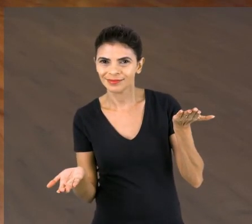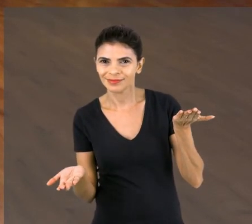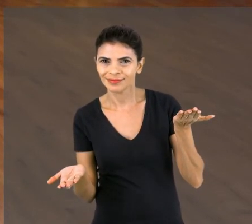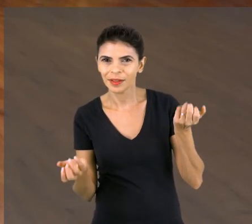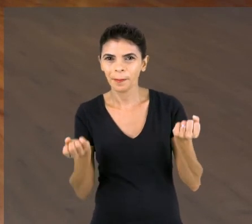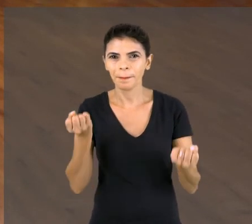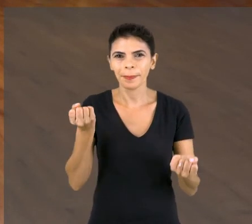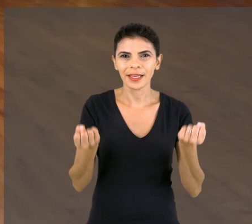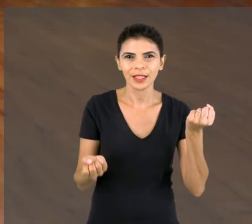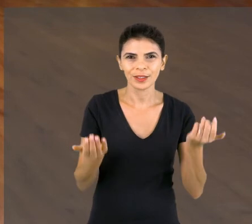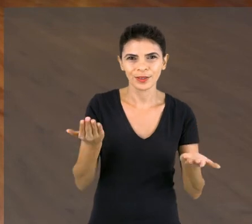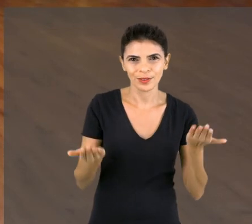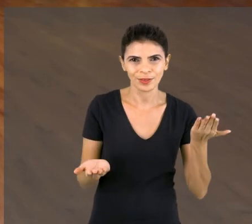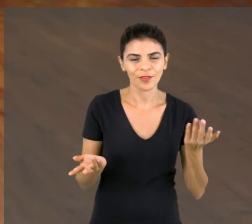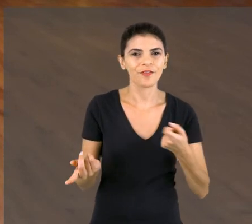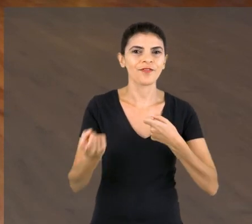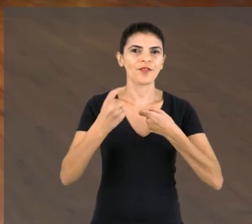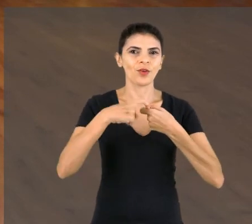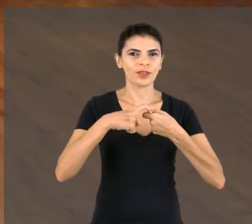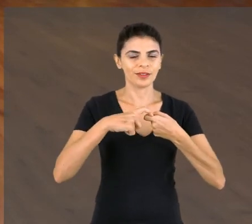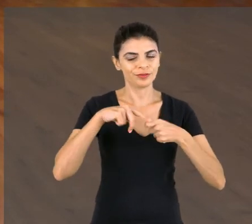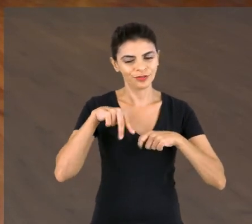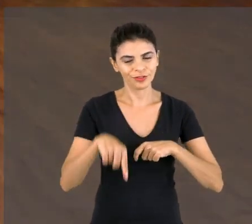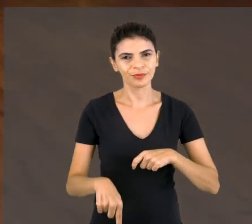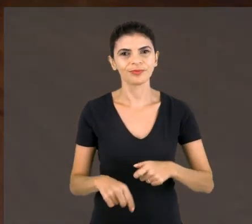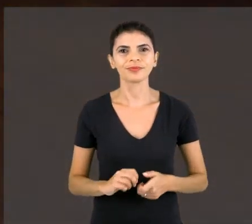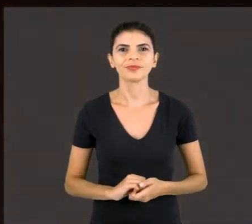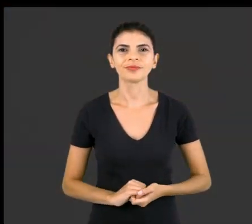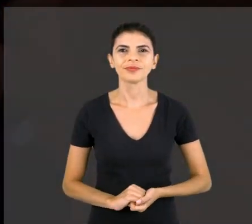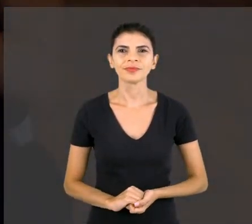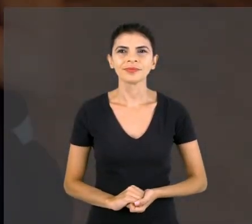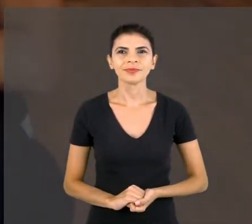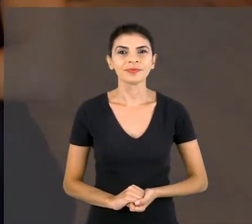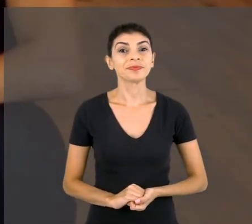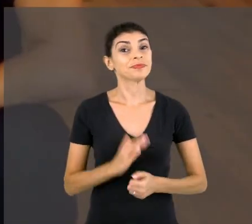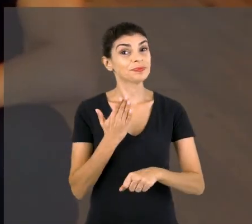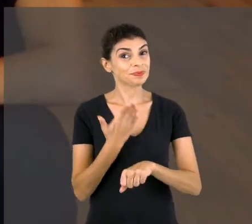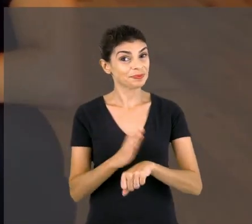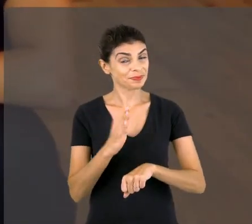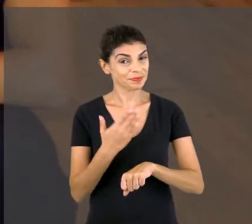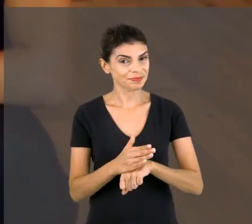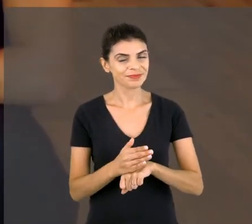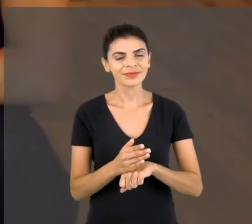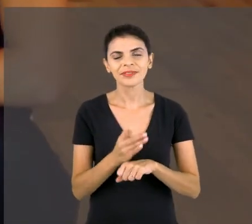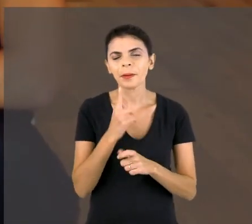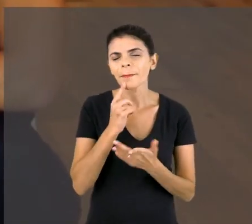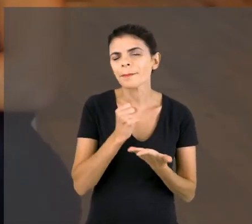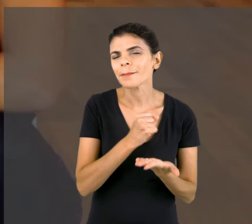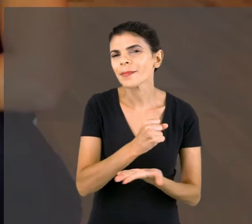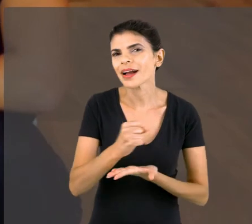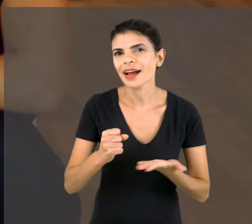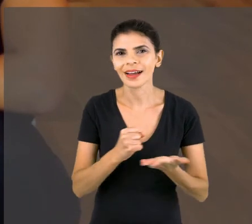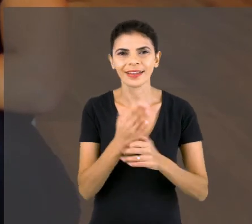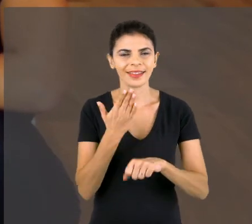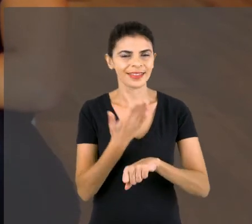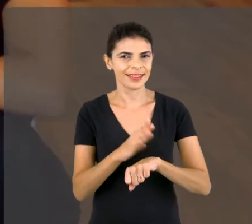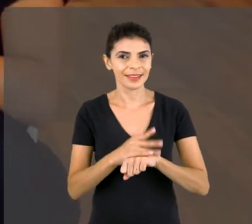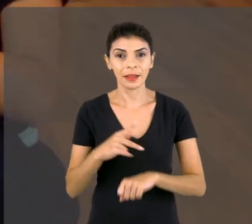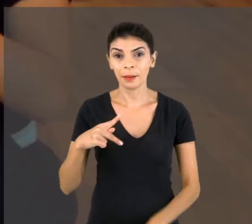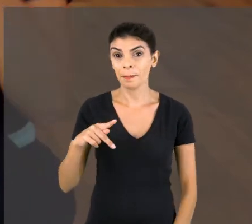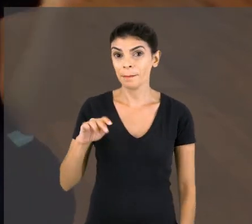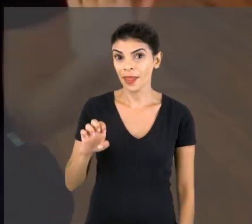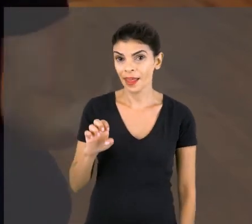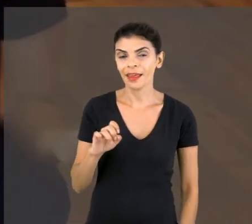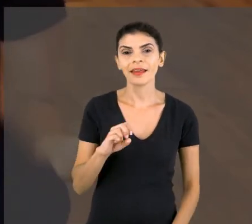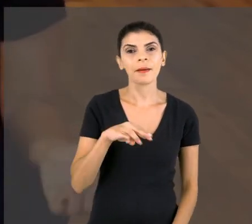transfere o peso voltando para o chão. Esses são truques bases do treino de pé-mão que